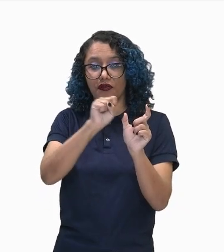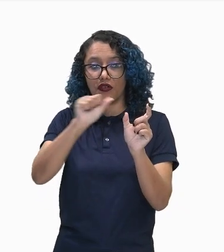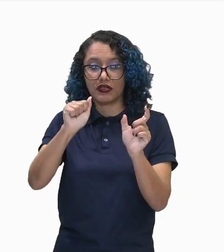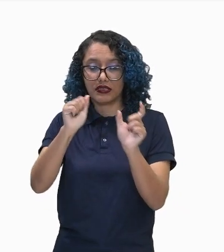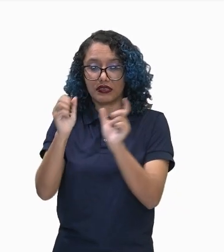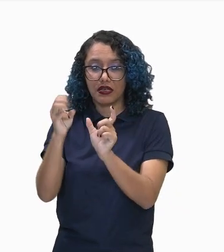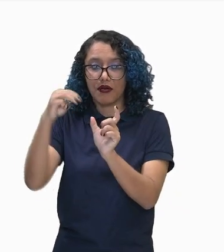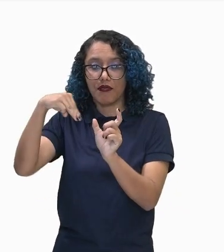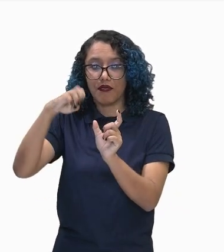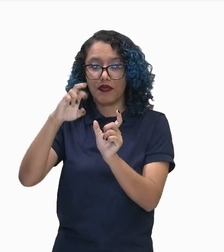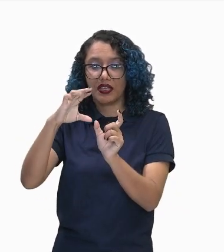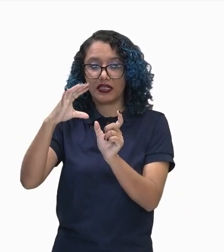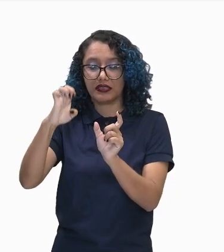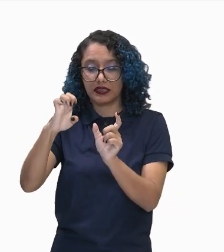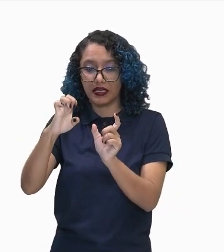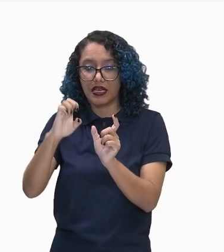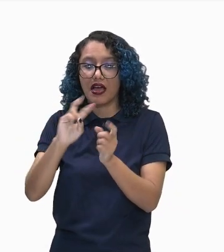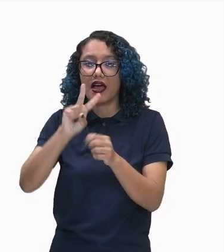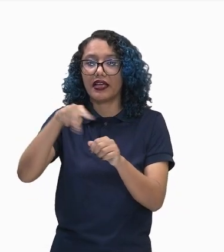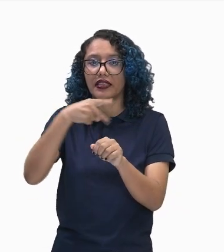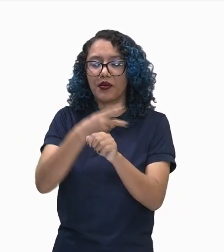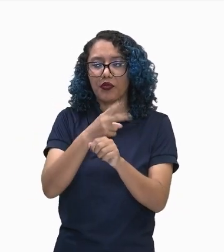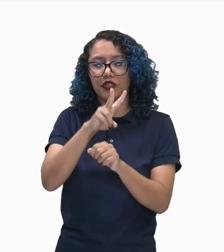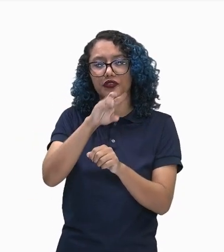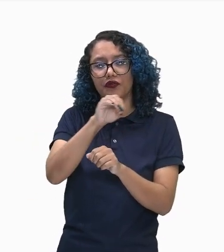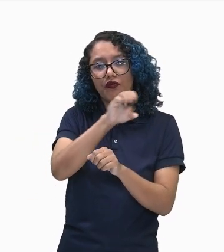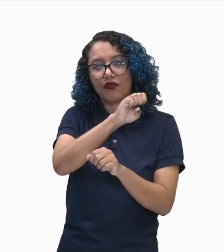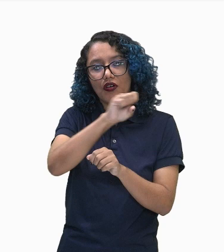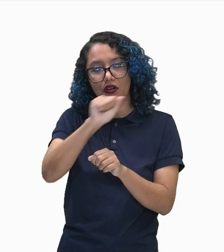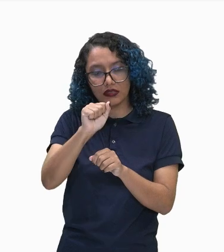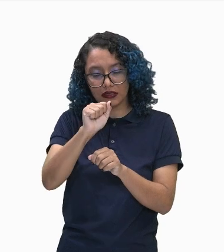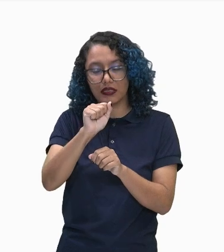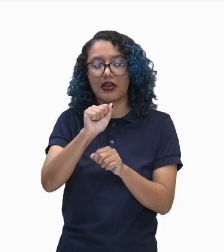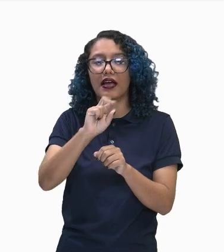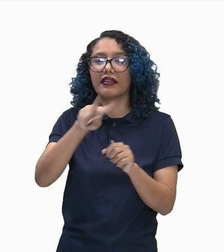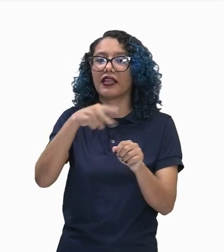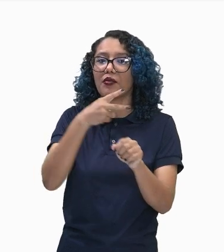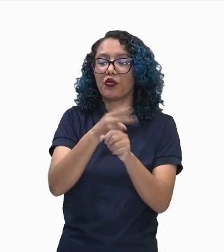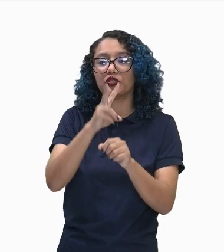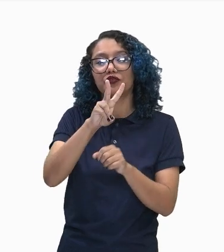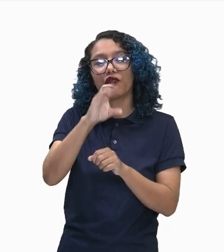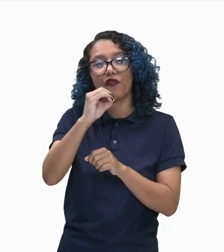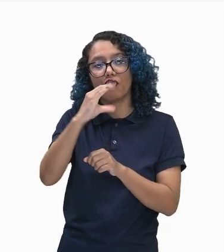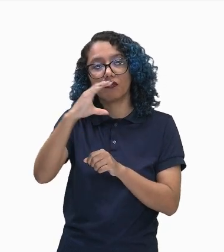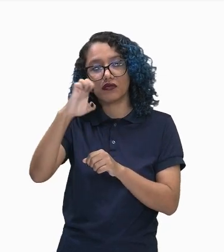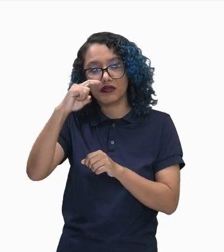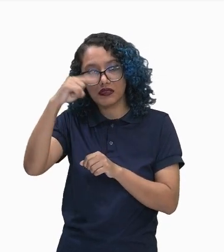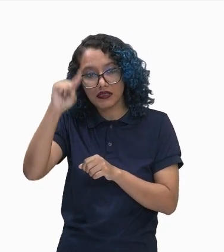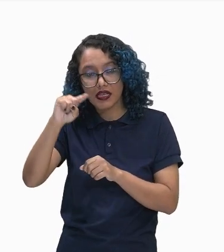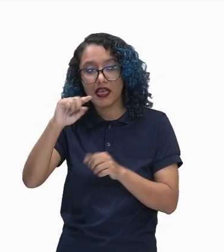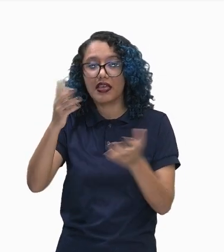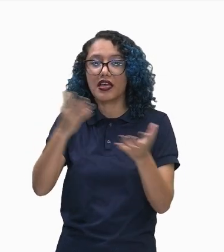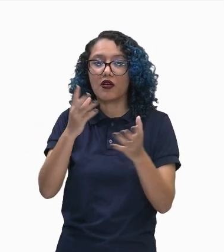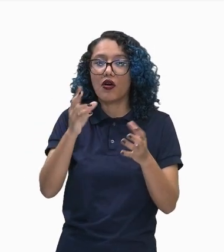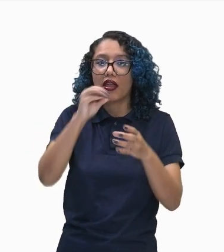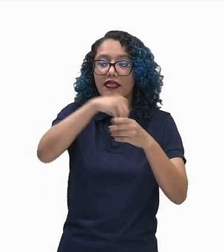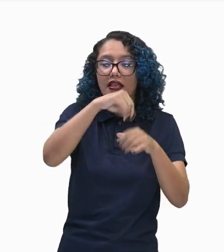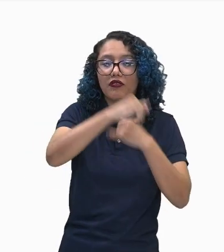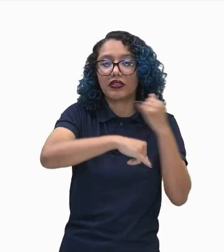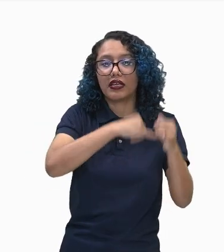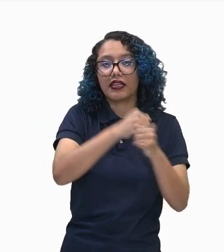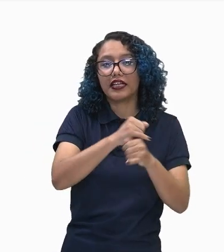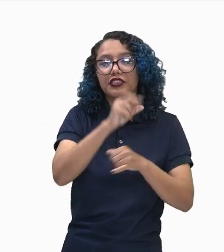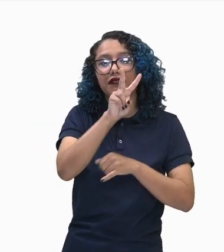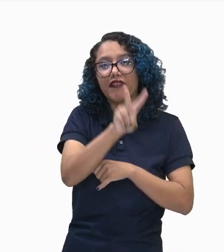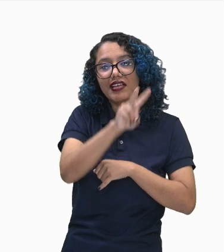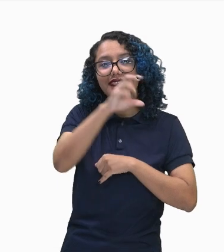para vós mercê, depois passou para você, e agora com o internetês é V e é